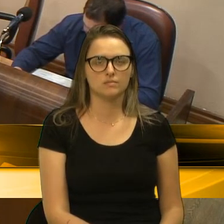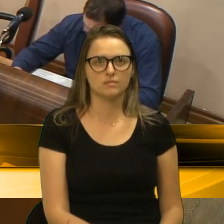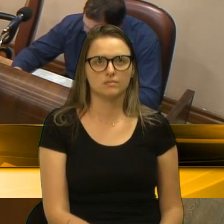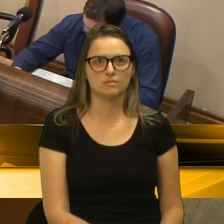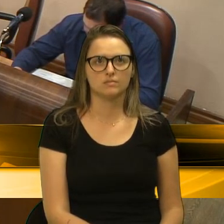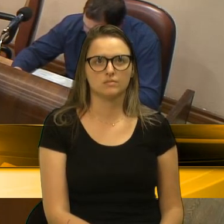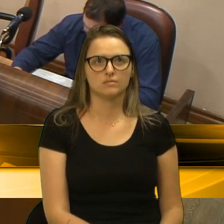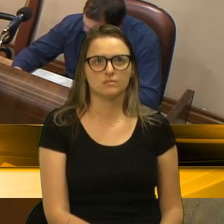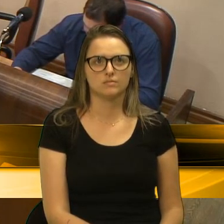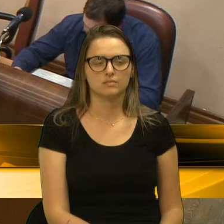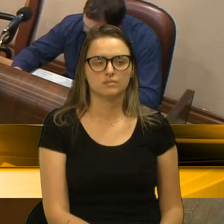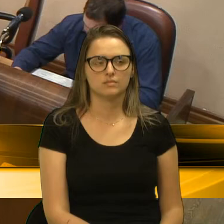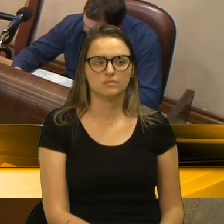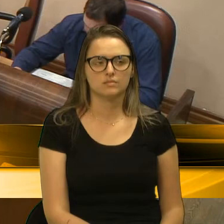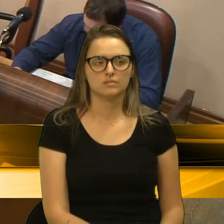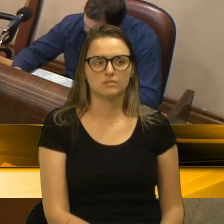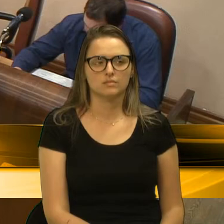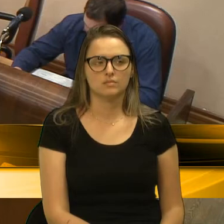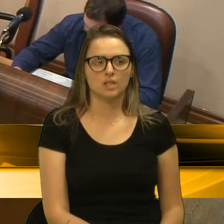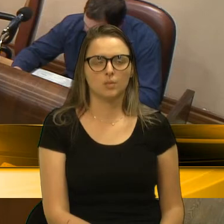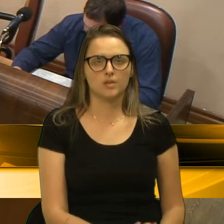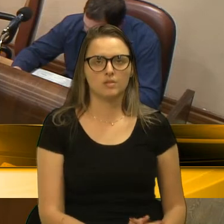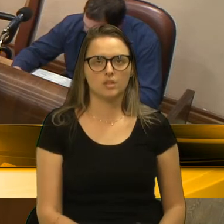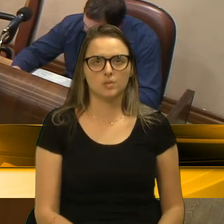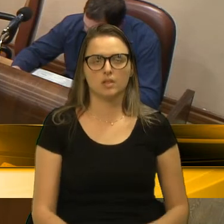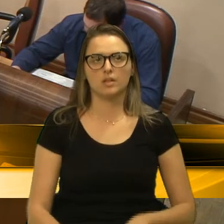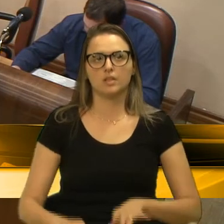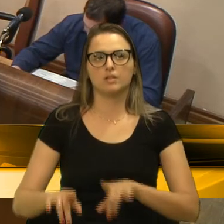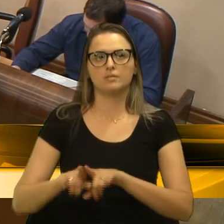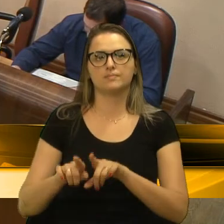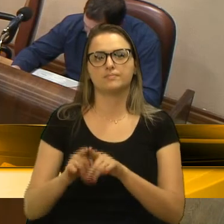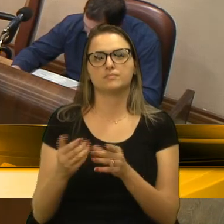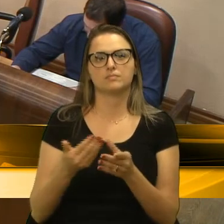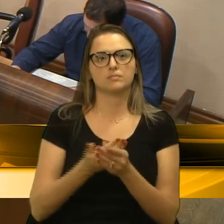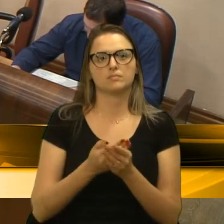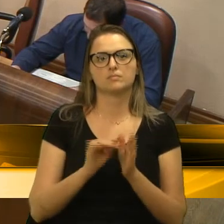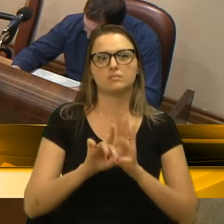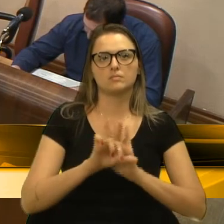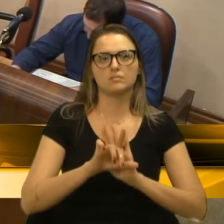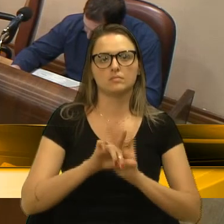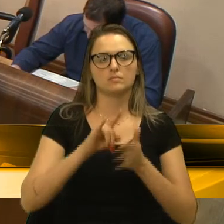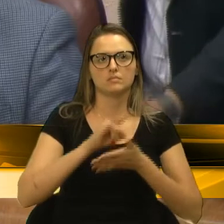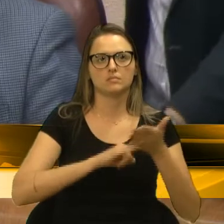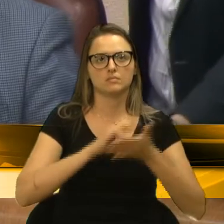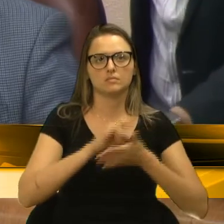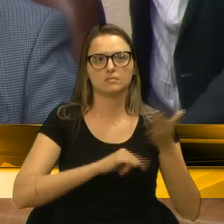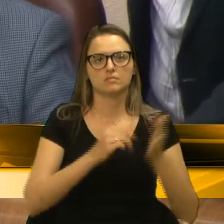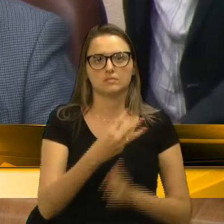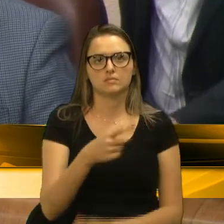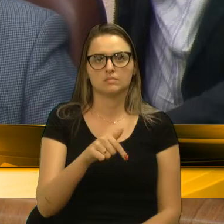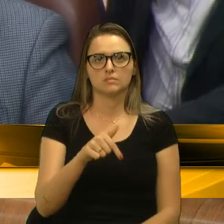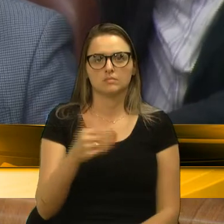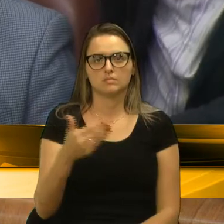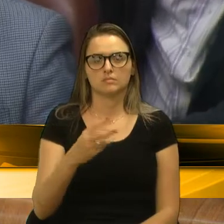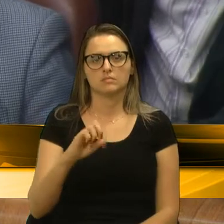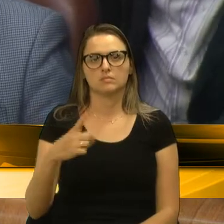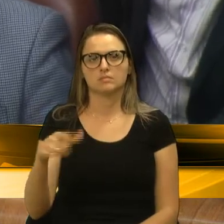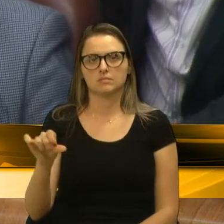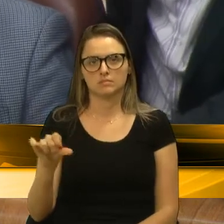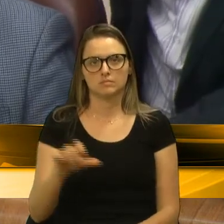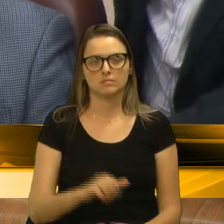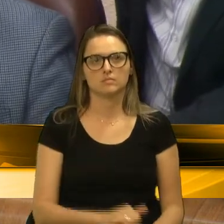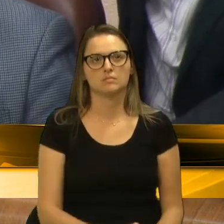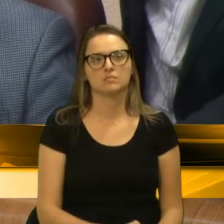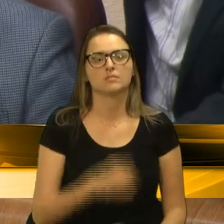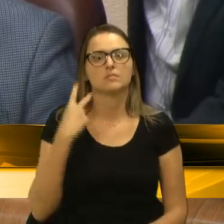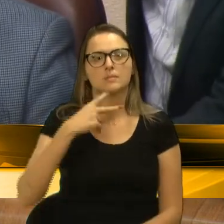Desculpa. Presidente Flávio Cassina, correto. Solicito, então, ao primeiro secretário que proceda à leitura do documento externo 377/2019.